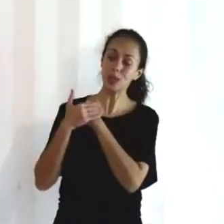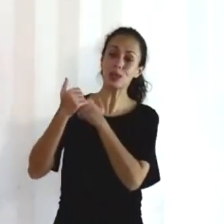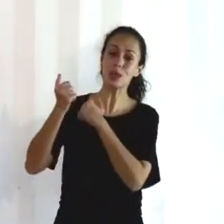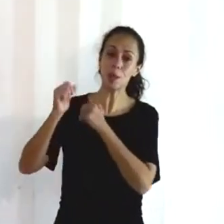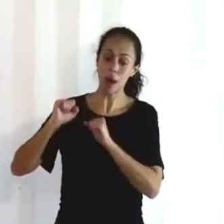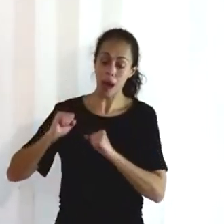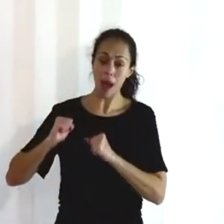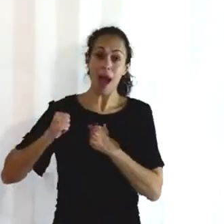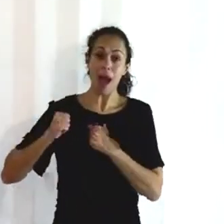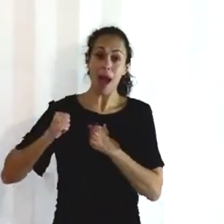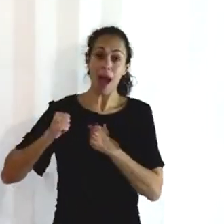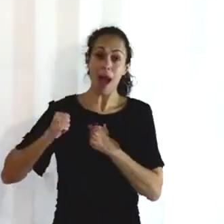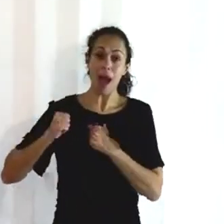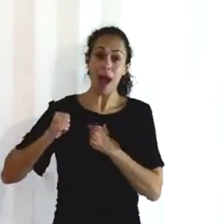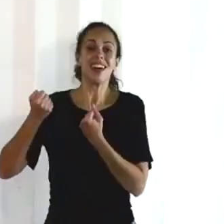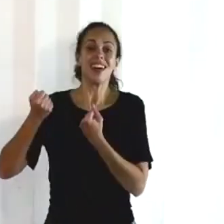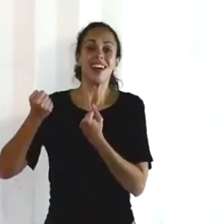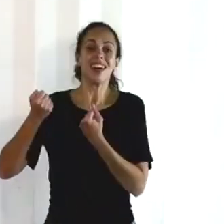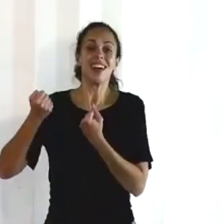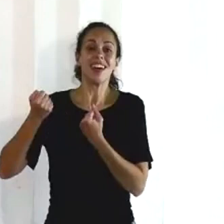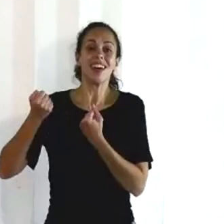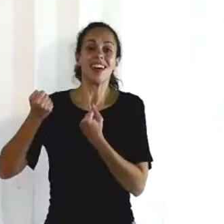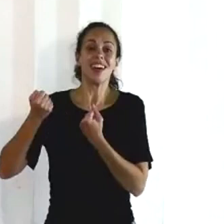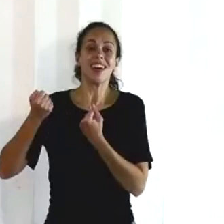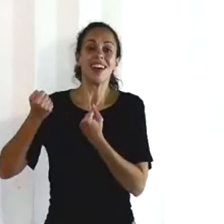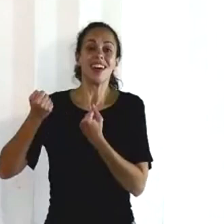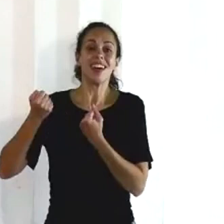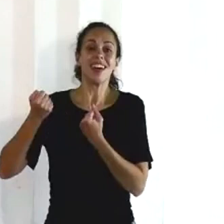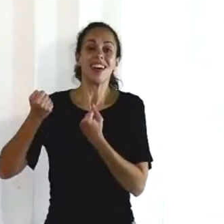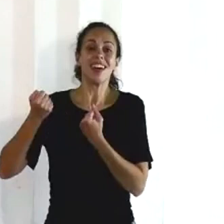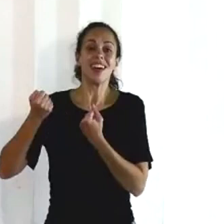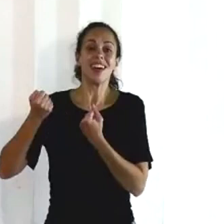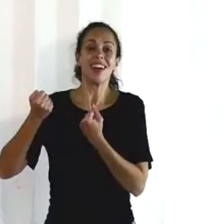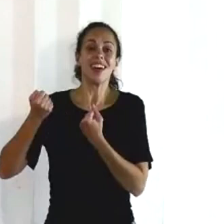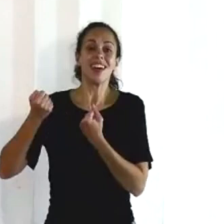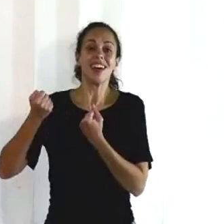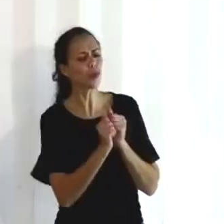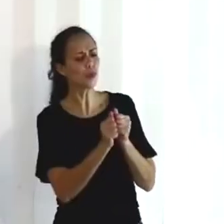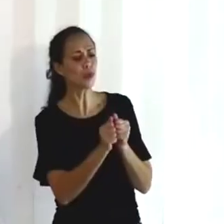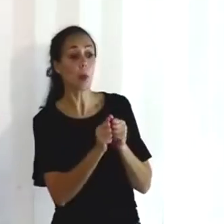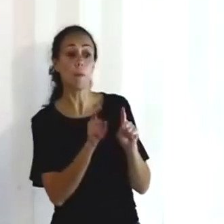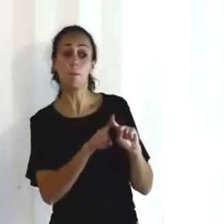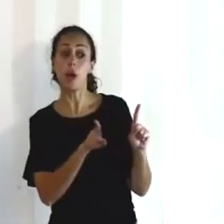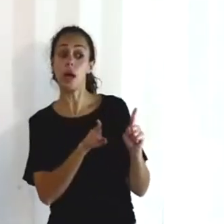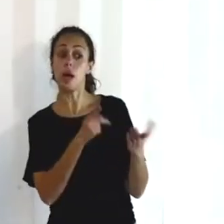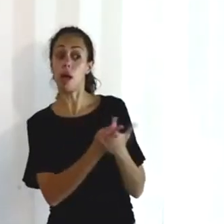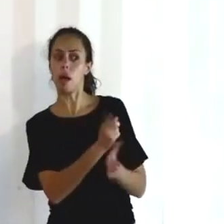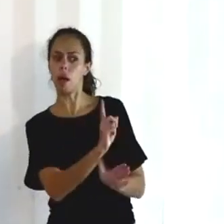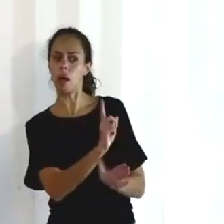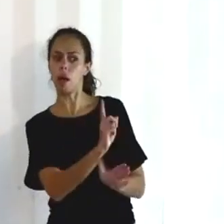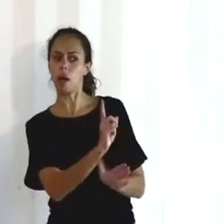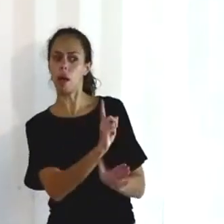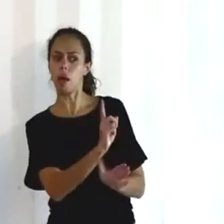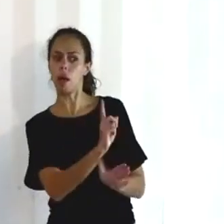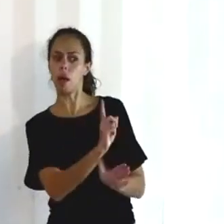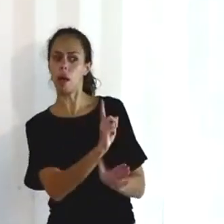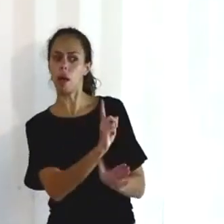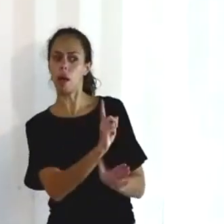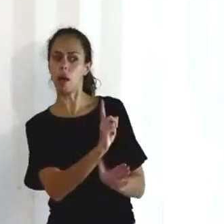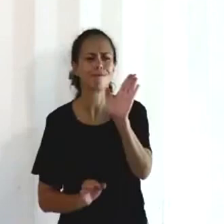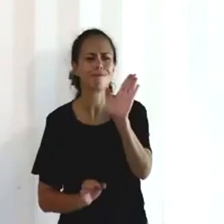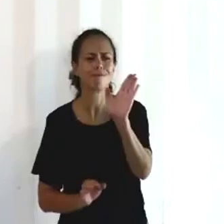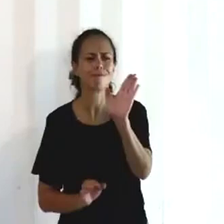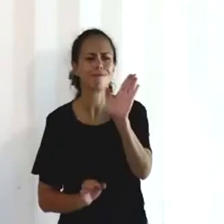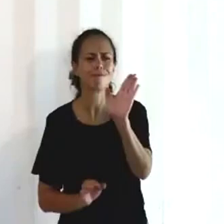elas quiserem conviver conosco, que elas façam as coisas certas. Irmãos, nós não somos essas pessoas. Primeiro, porque nós